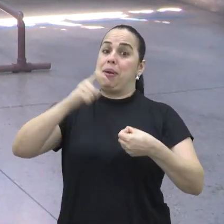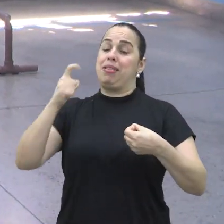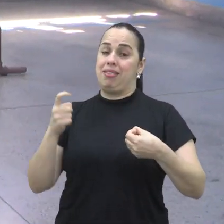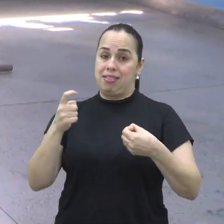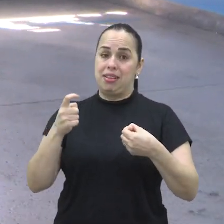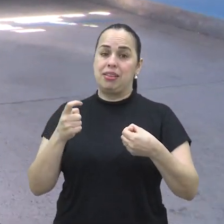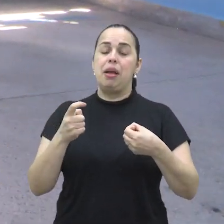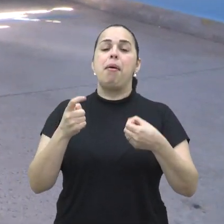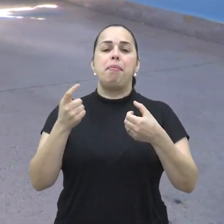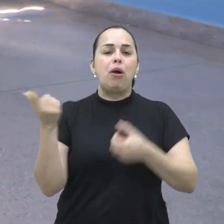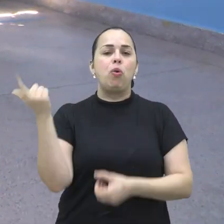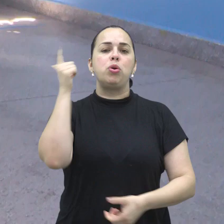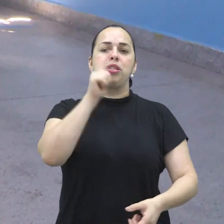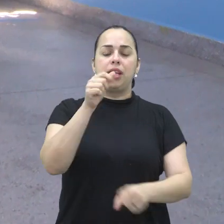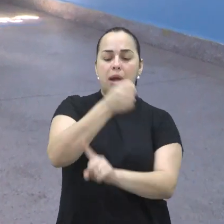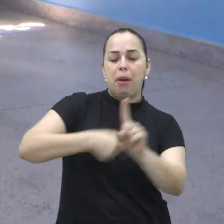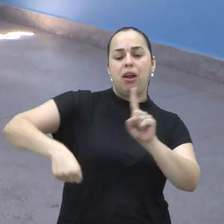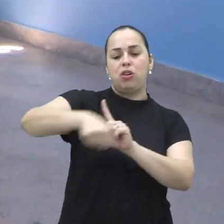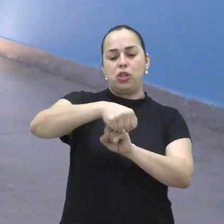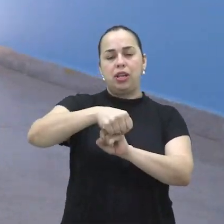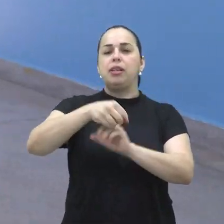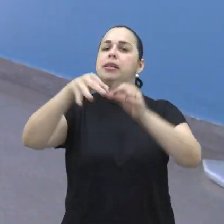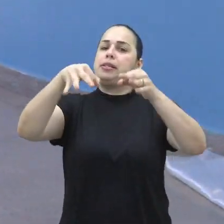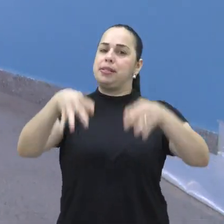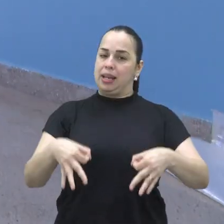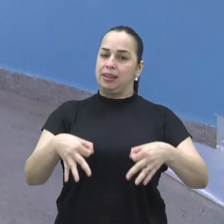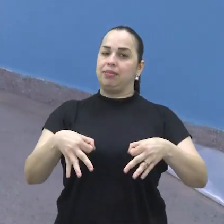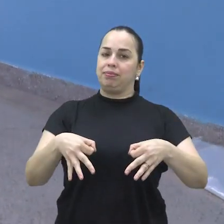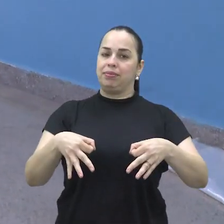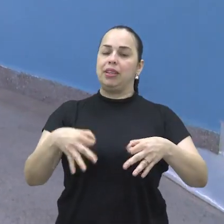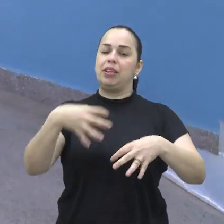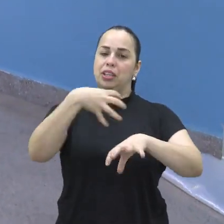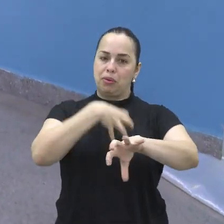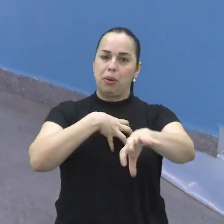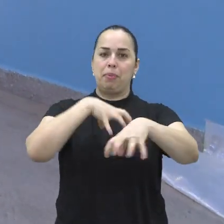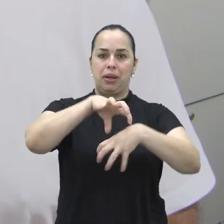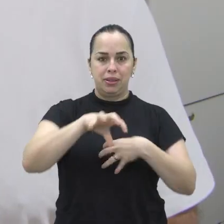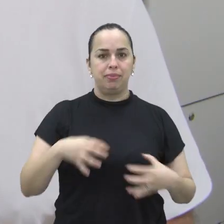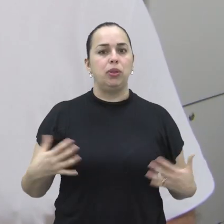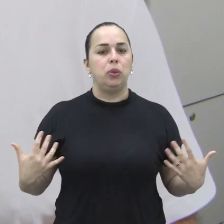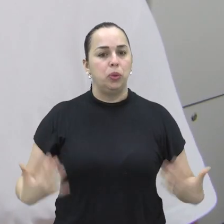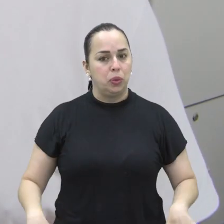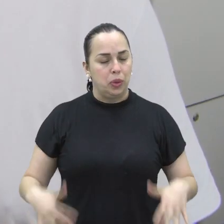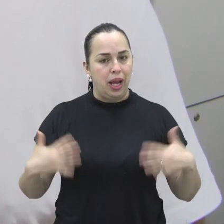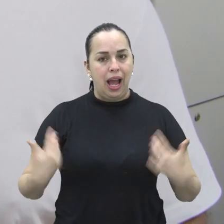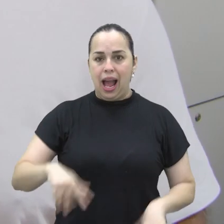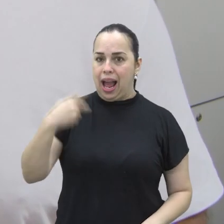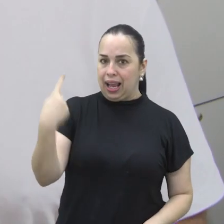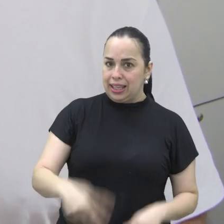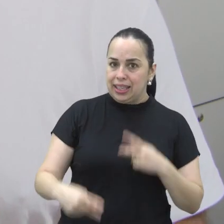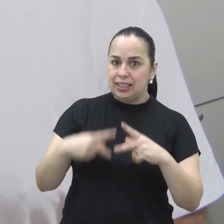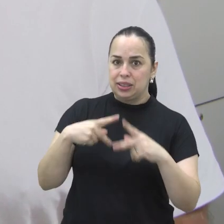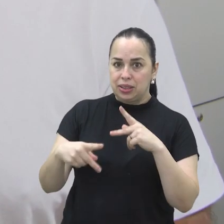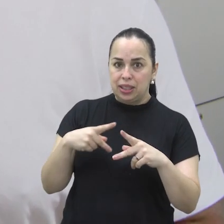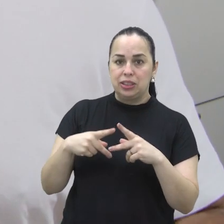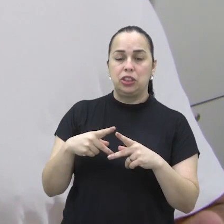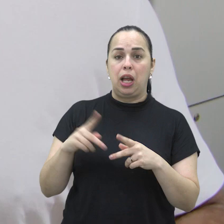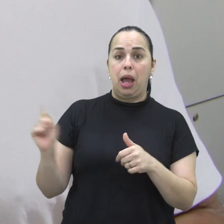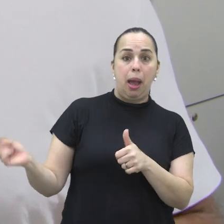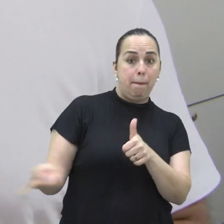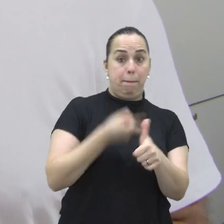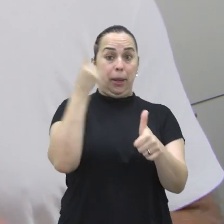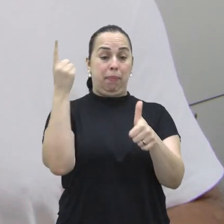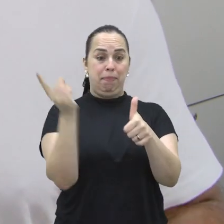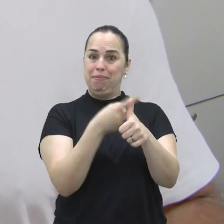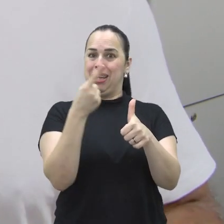crianças para construir uma sociedade mais justa e empática. Muito, né? São José já é